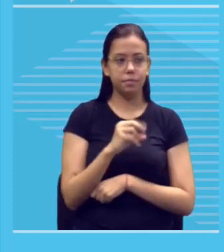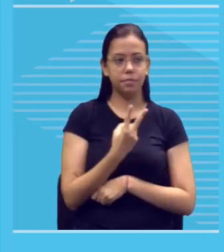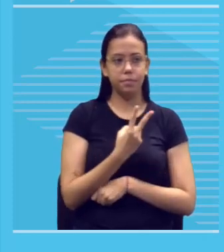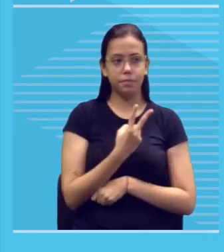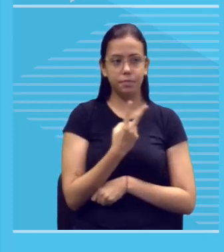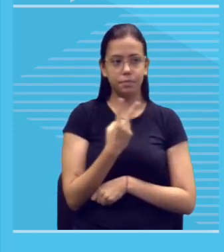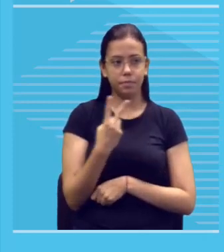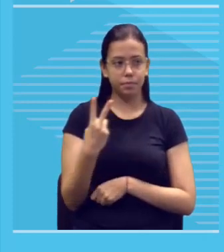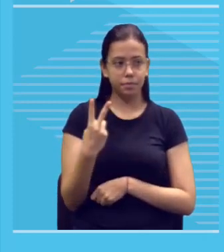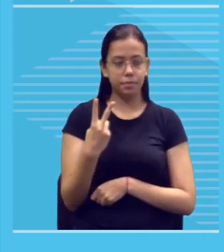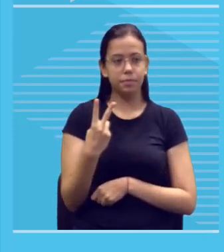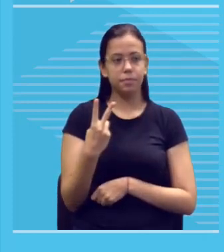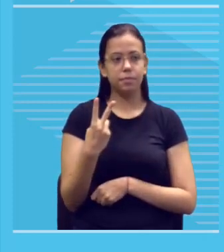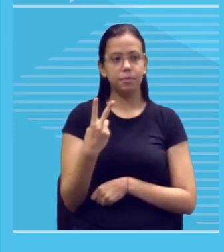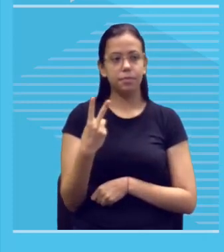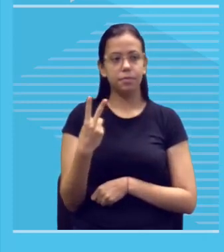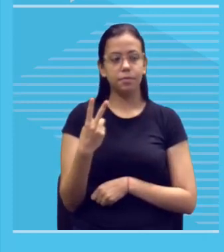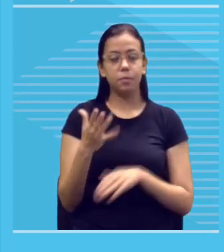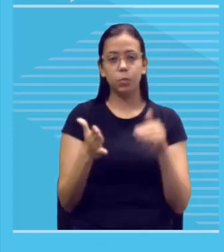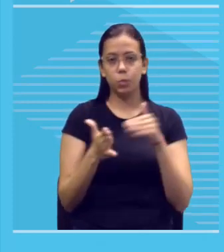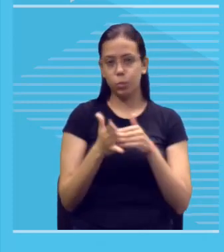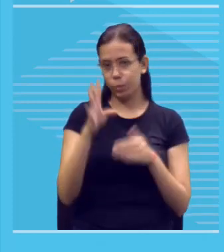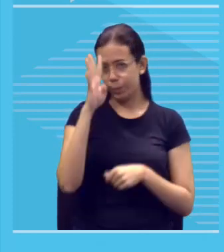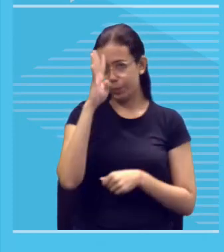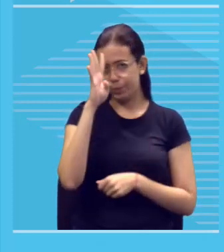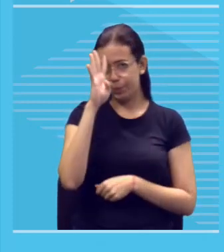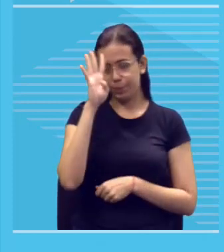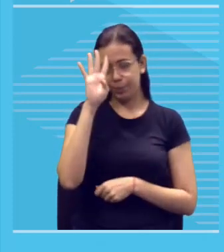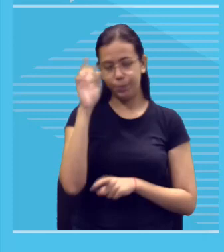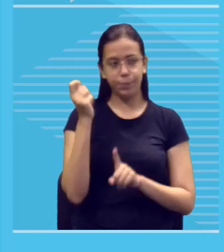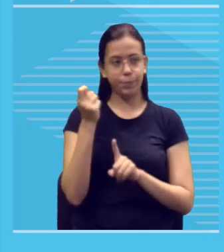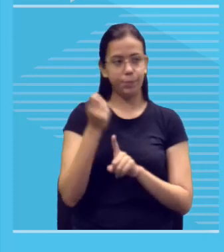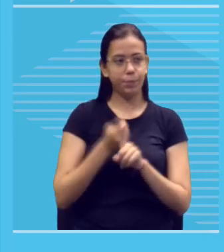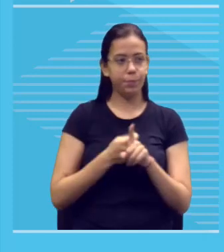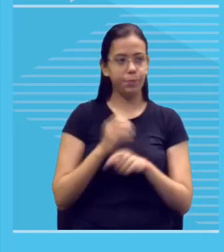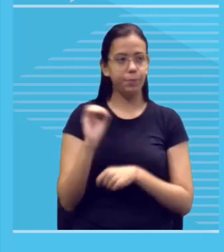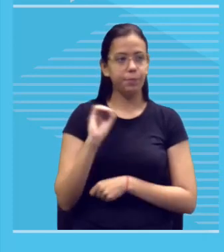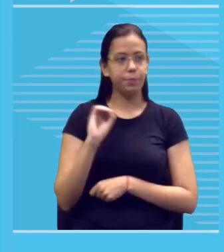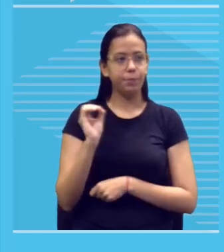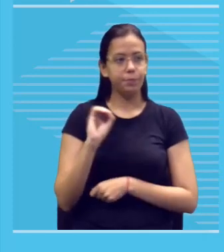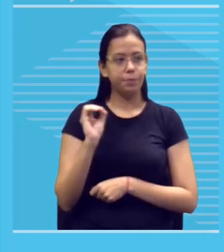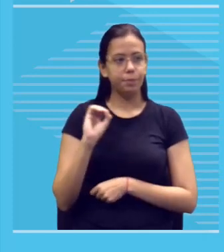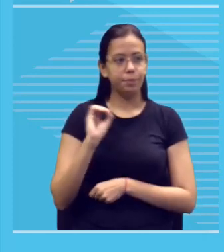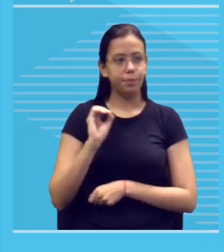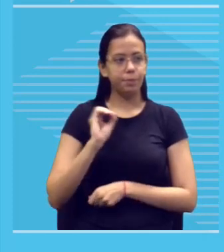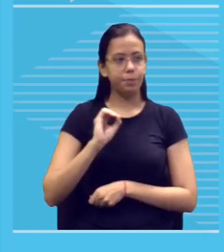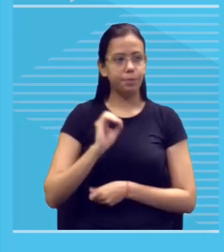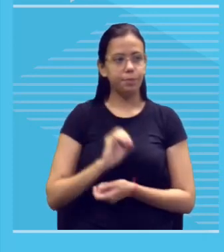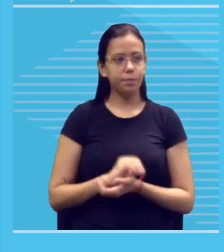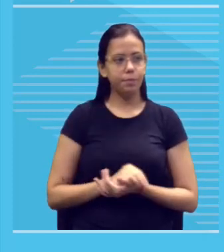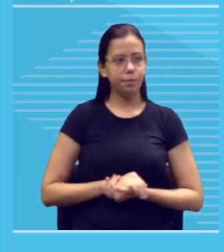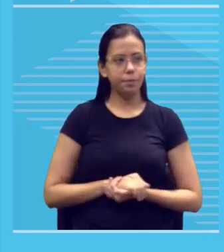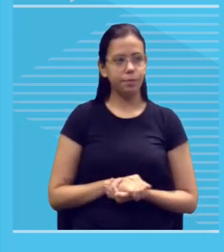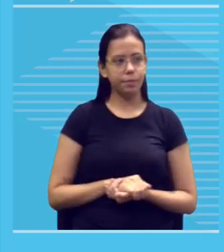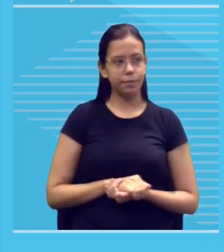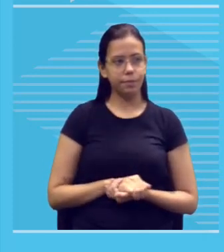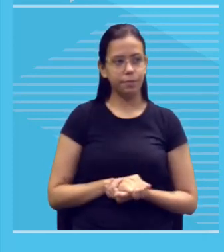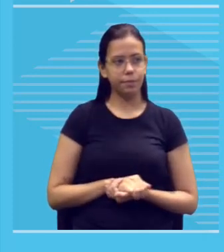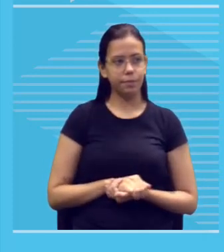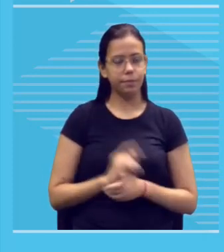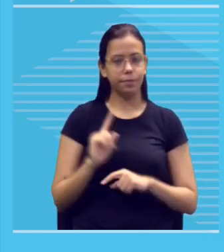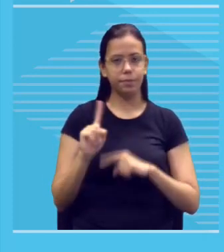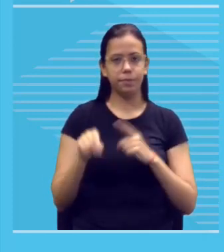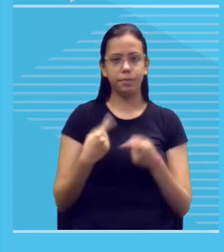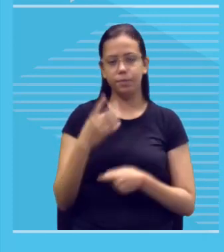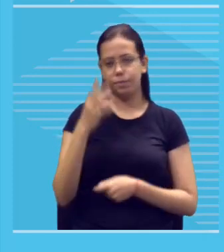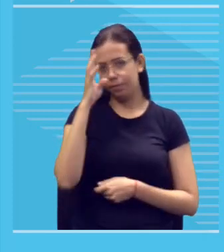estamos última quarta-feira né última quarta-feira do mês de outubro nossa próxima quarta